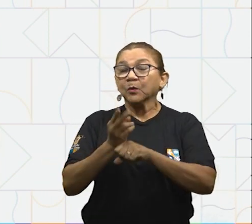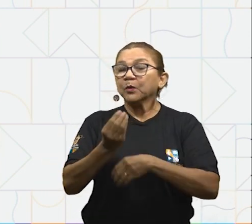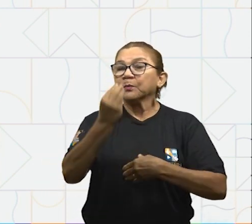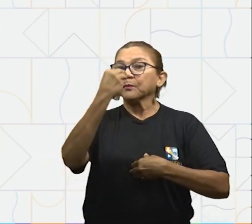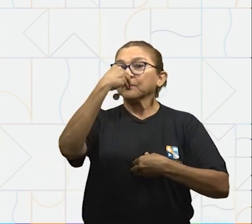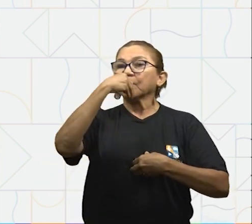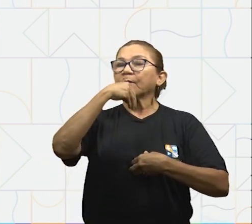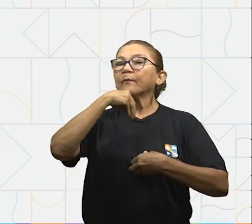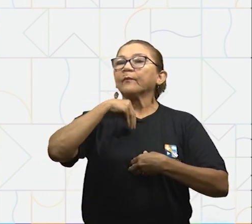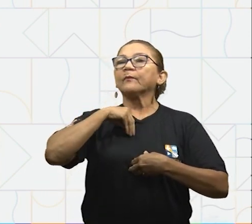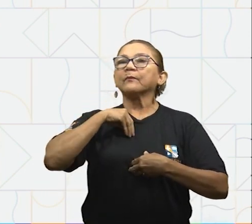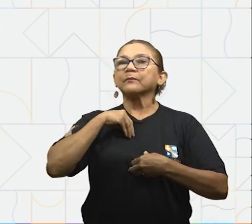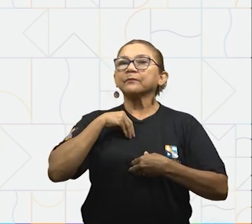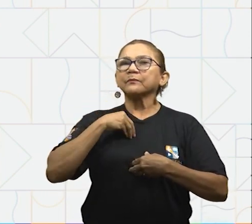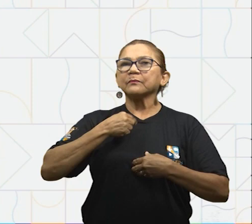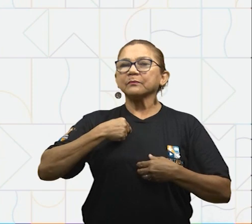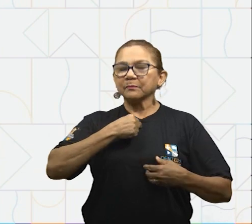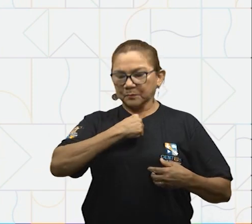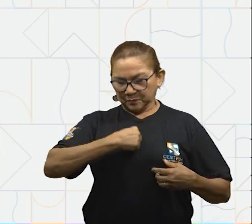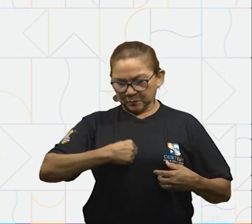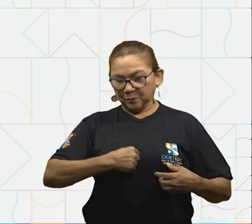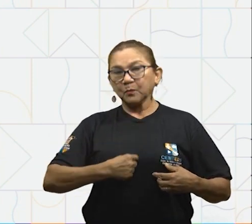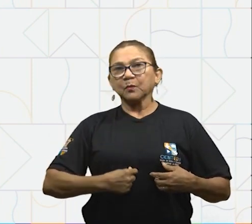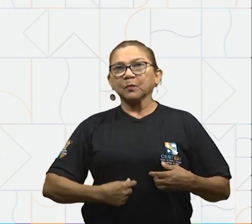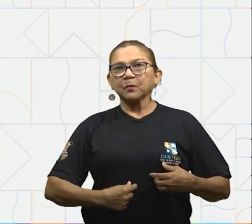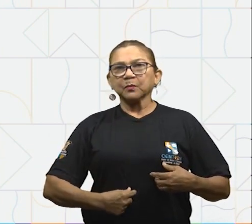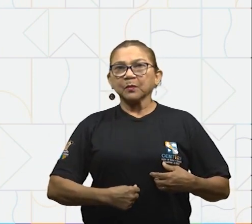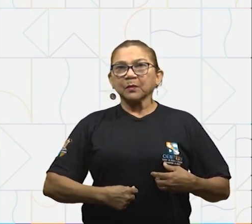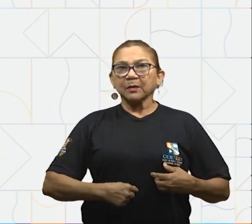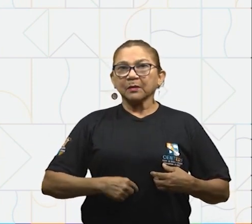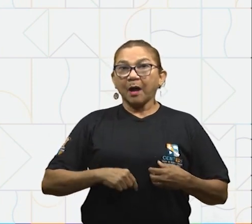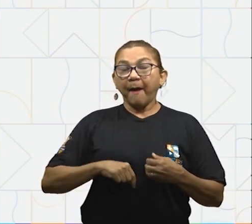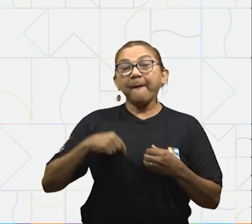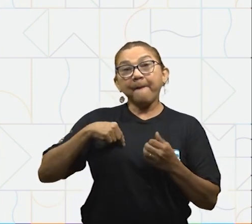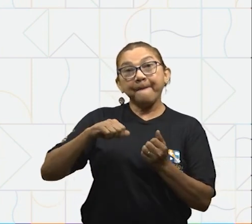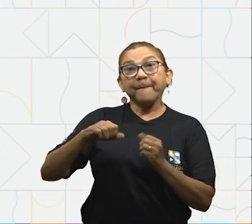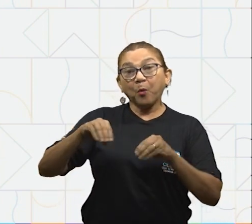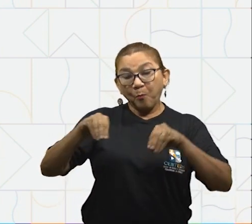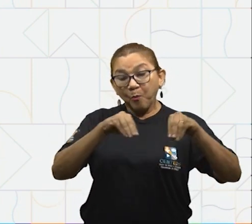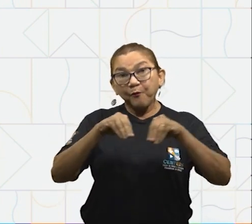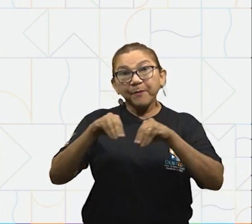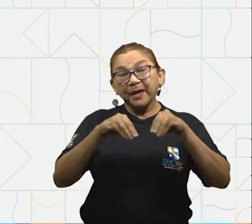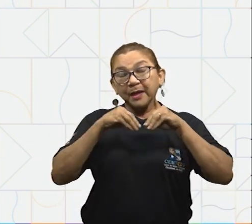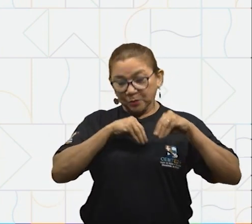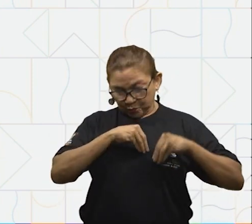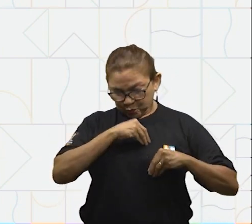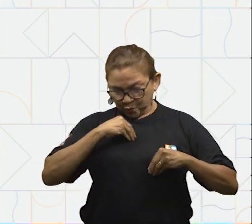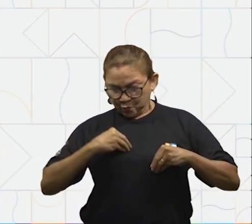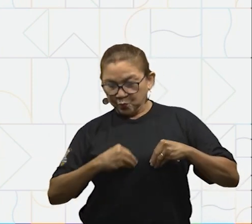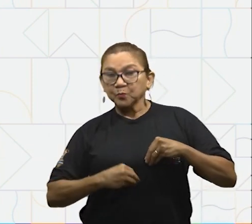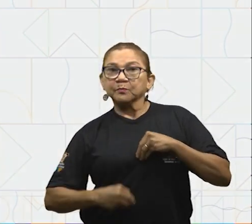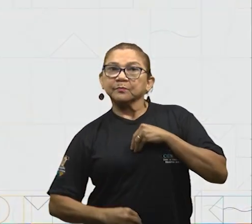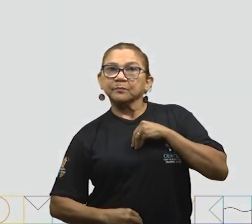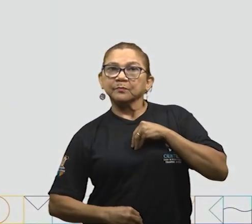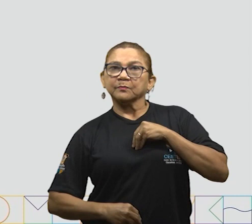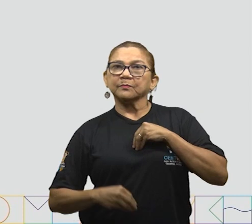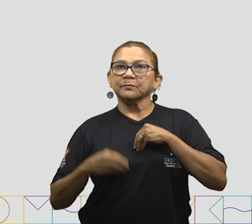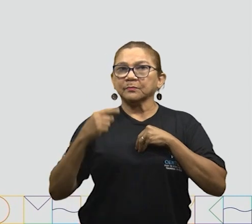vai passando pelo tubo digestório através do movimento desses músculos, os chamados movimentos